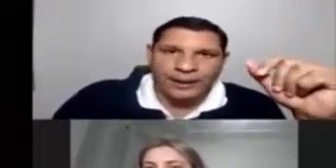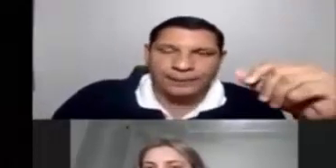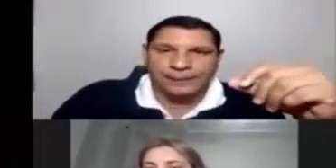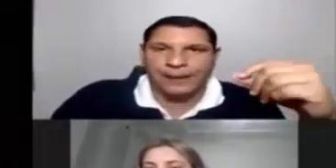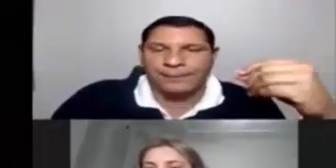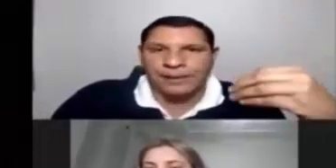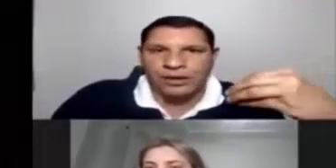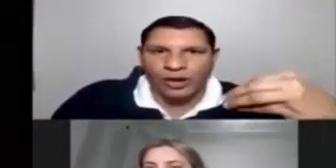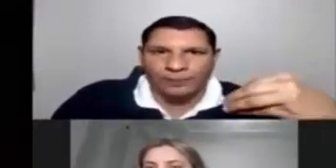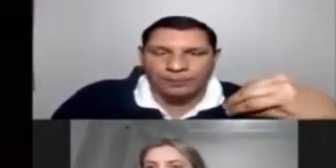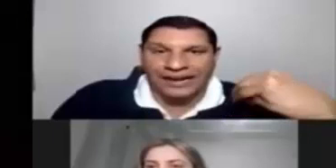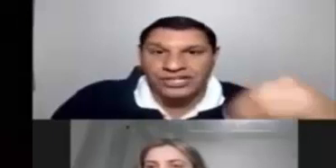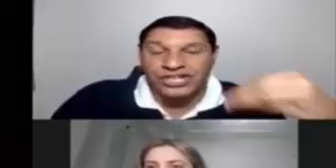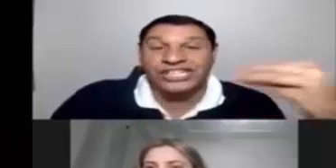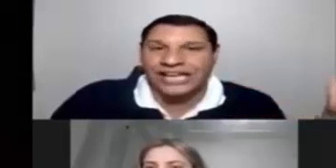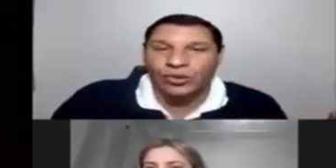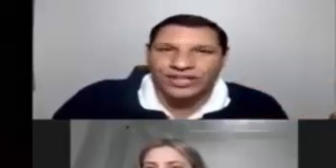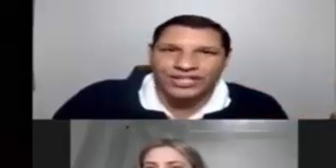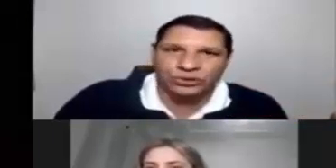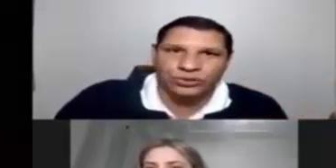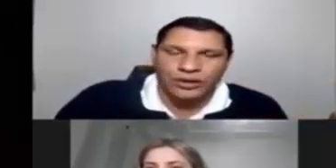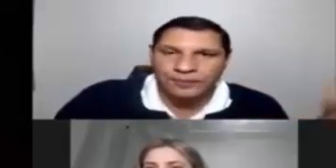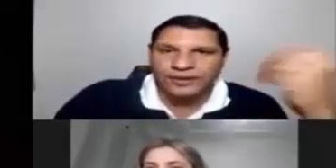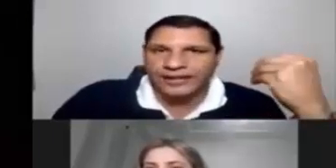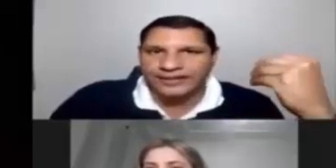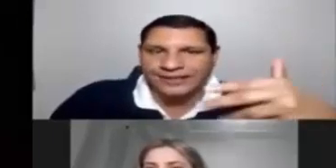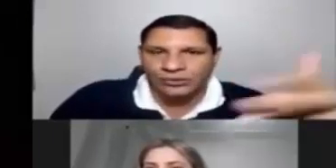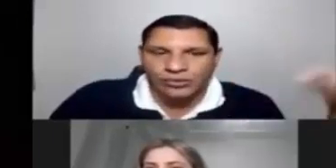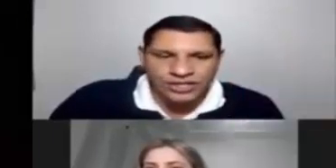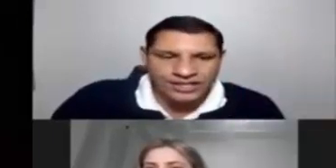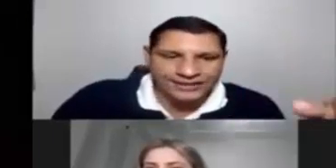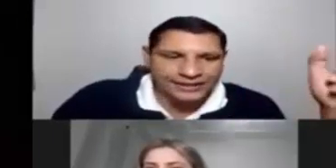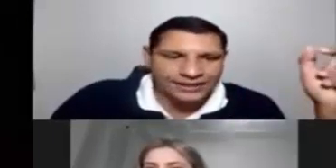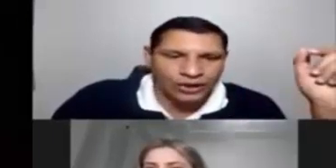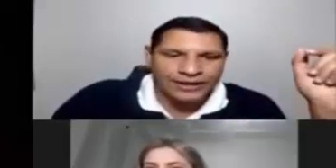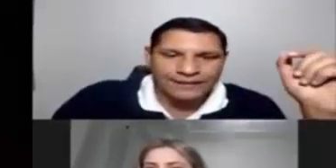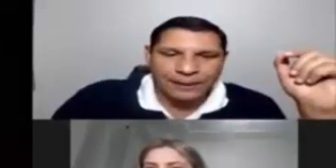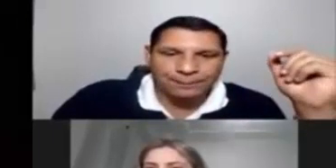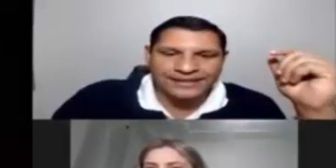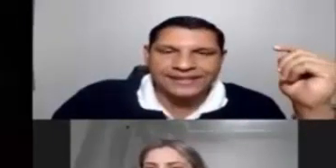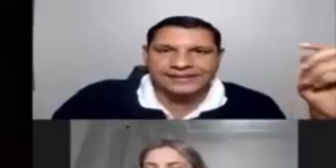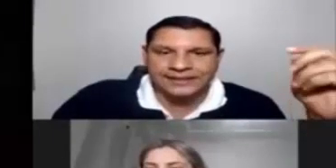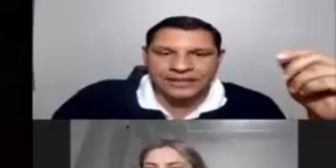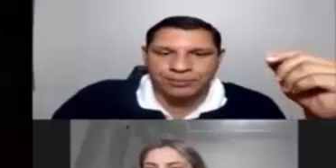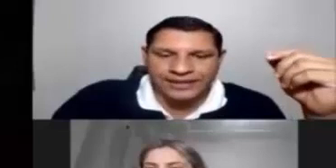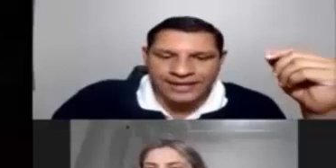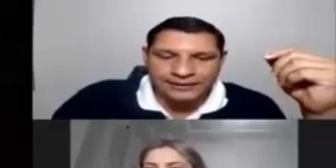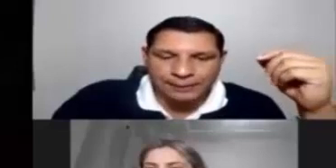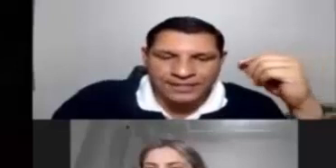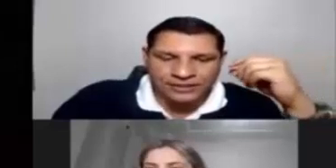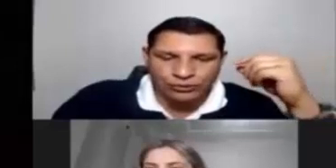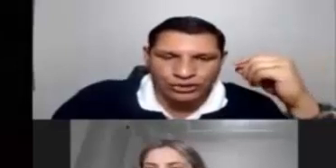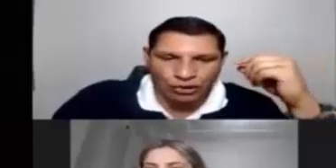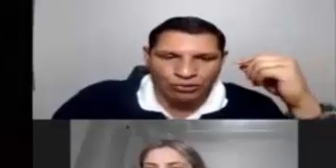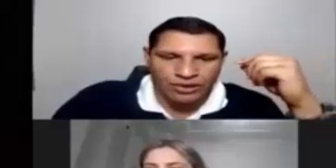fala né porque pra mim é melhor partir estar com Cristo porque estar com Cristo é estar aqui ó na presença dele porque ele